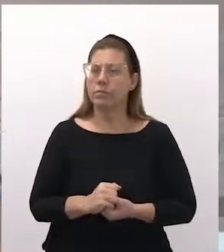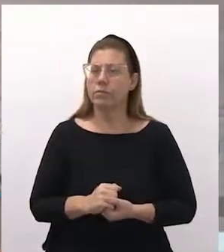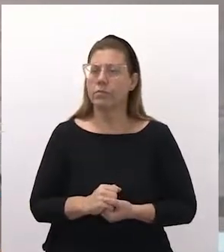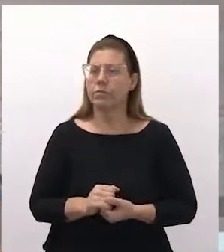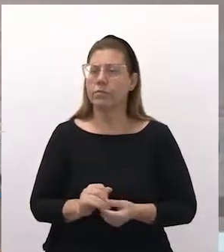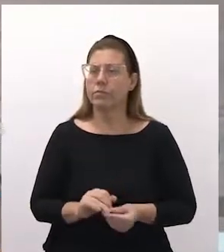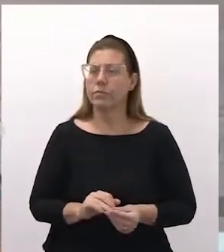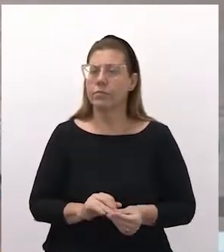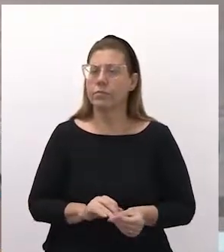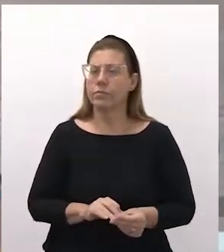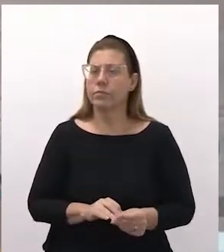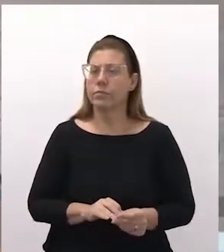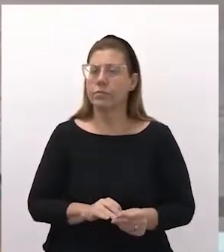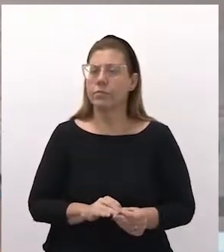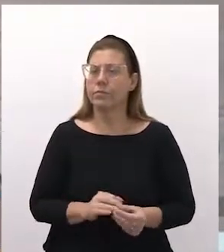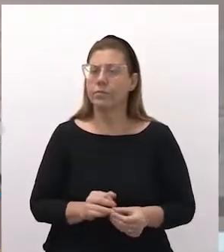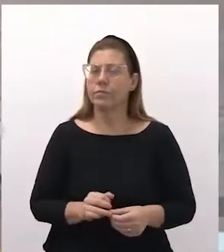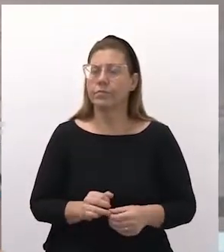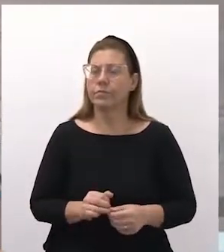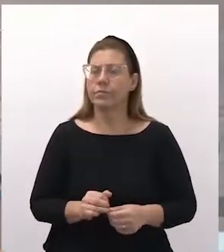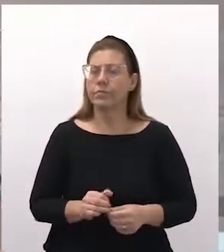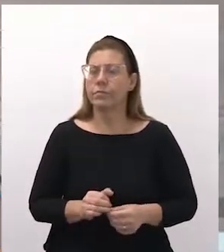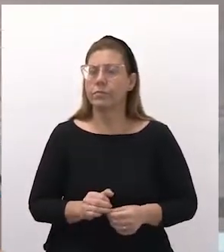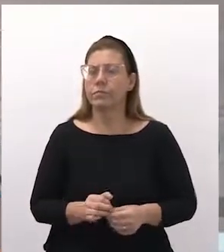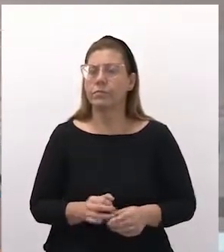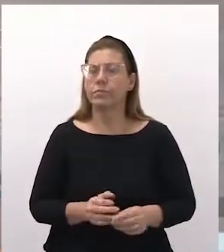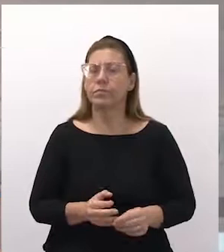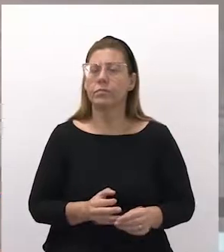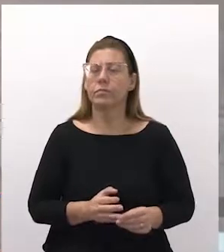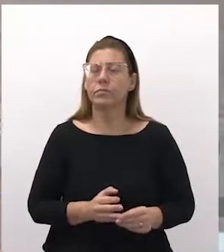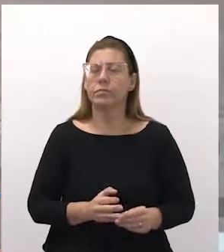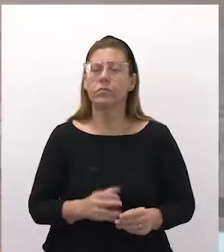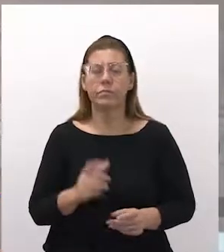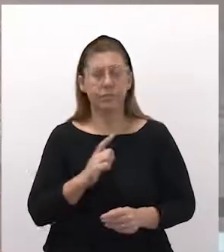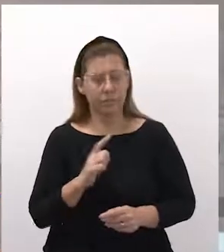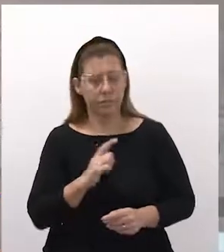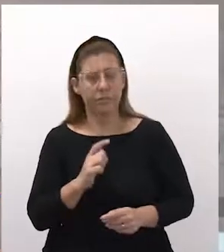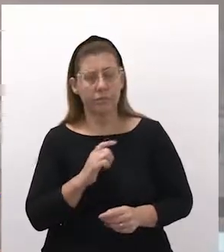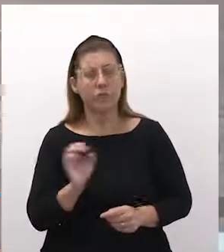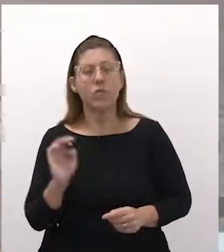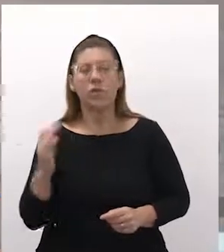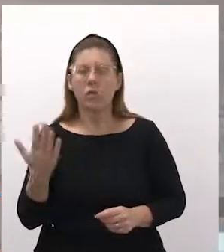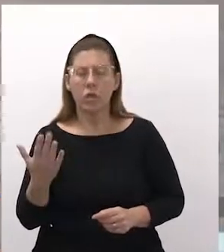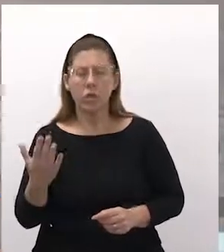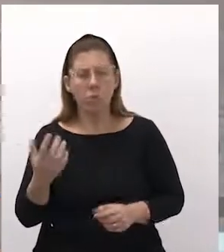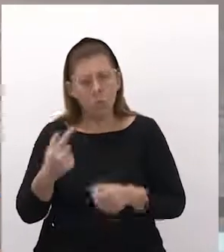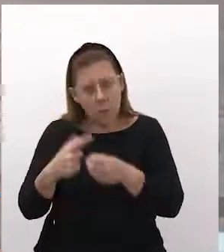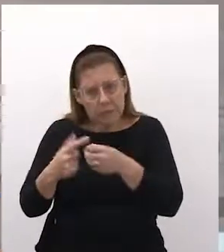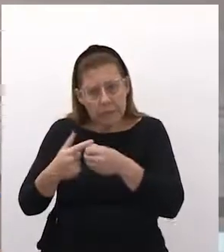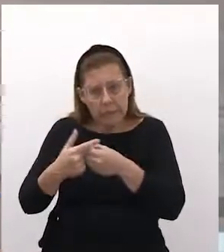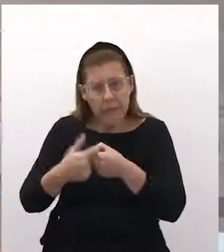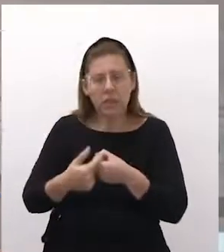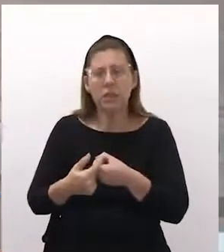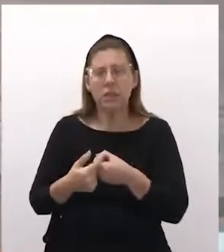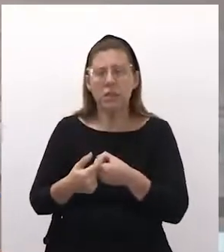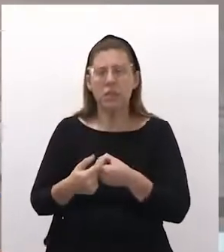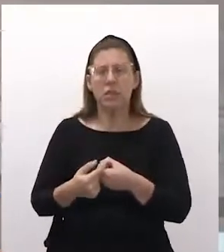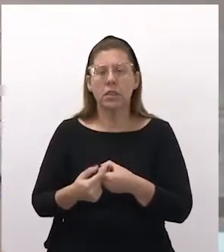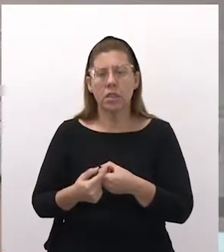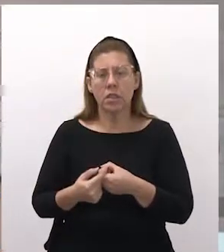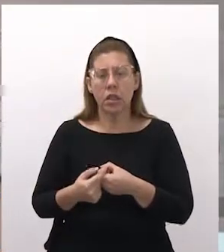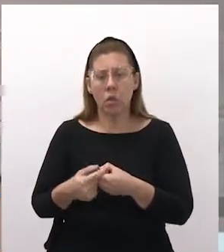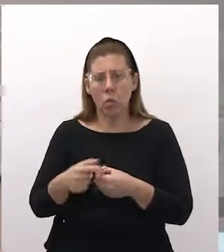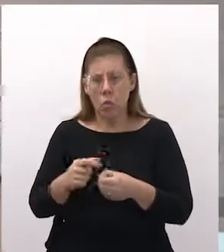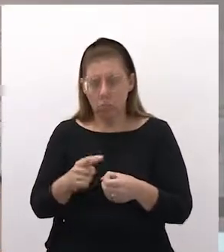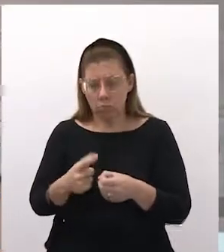finalzinho, não dá para contar para vocês, então, sob controle. A gente teve um caso numa cidadezinha bem pequenininha, no interior do estado,